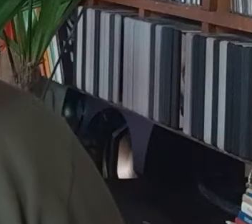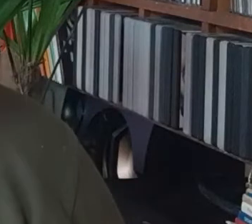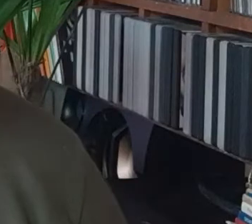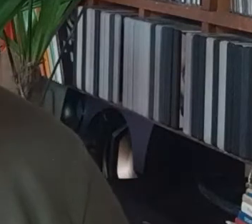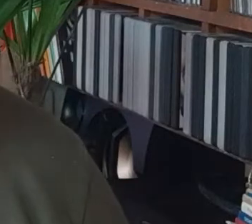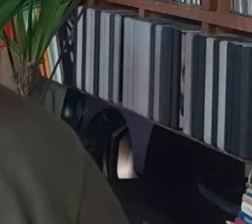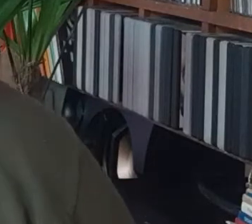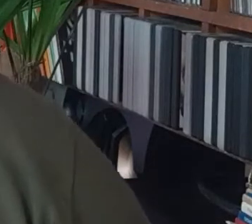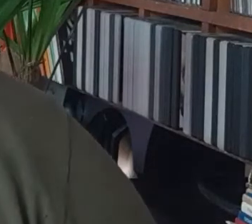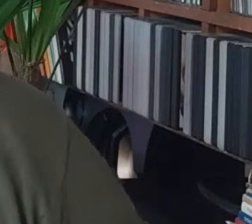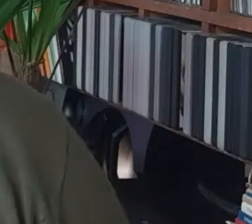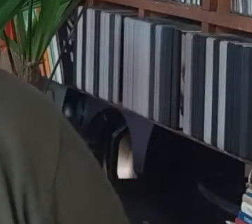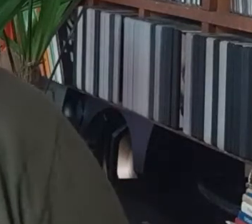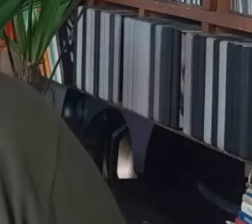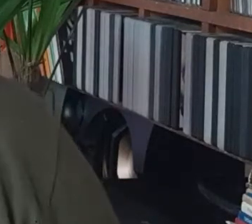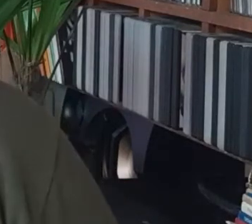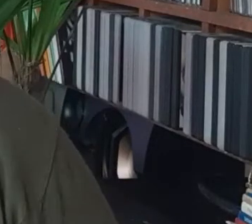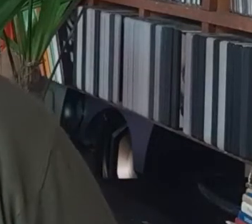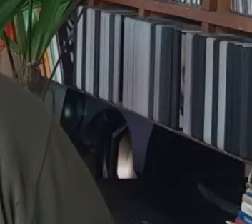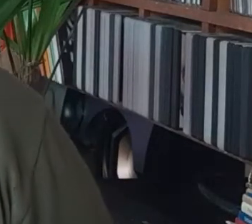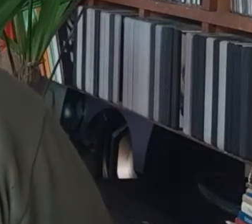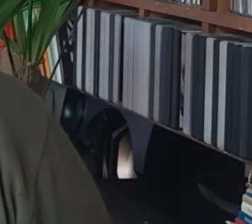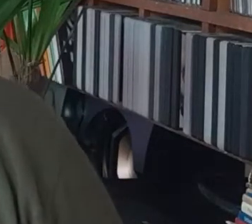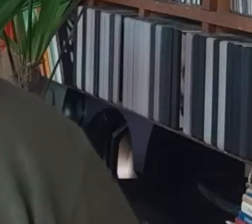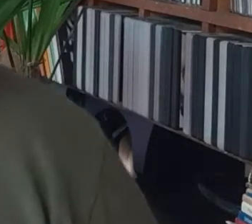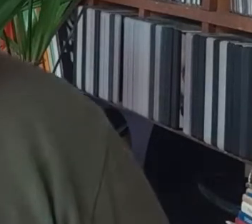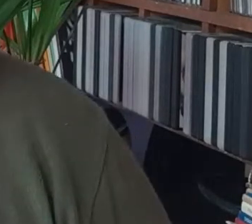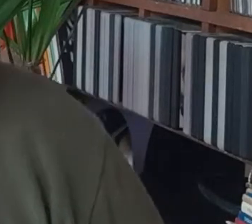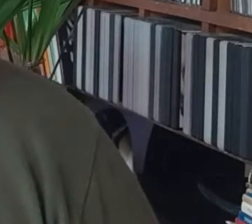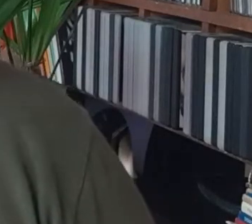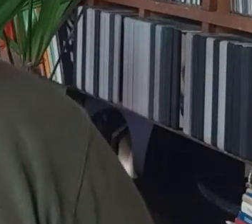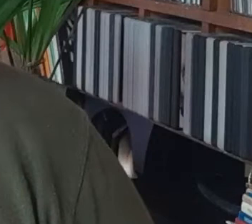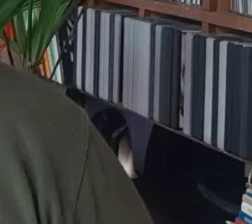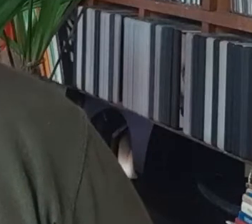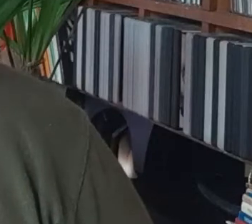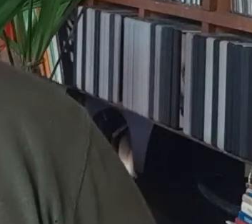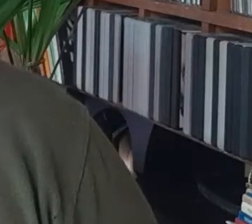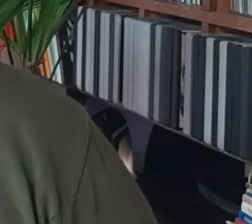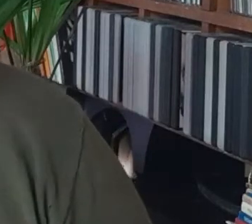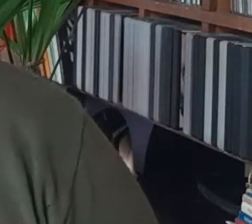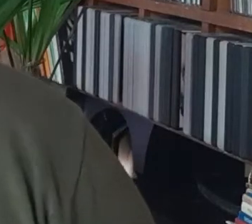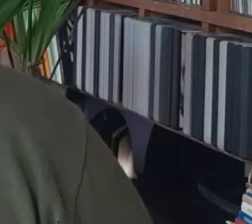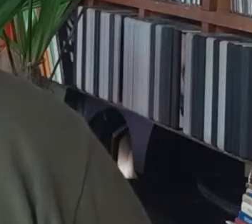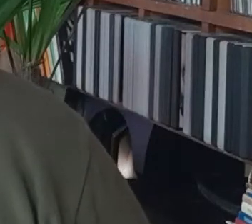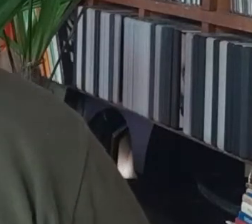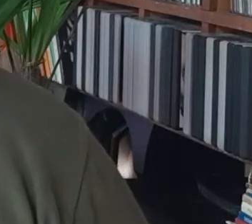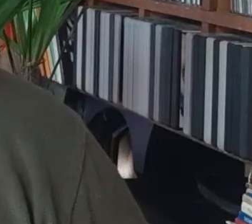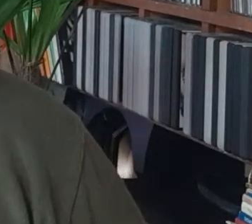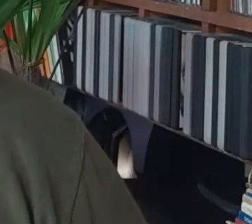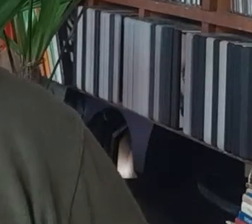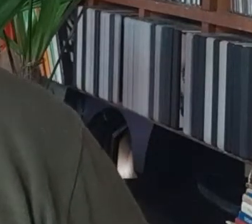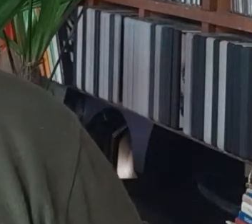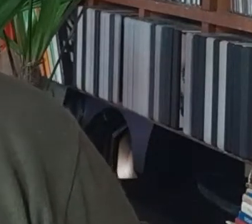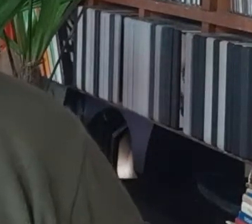de silenciamento presentes em nossa cultura e sociedade. Nascida em Belém do Pará, Berna vive e trabalha em sua cidade